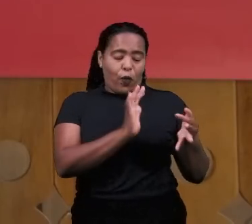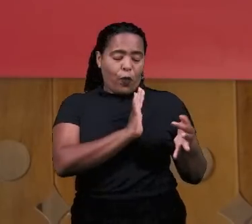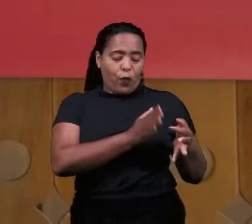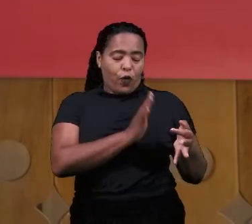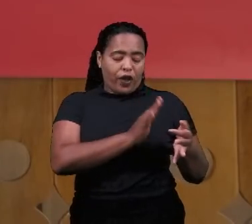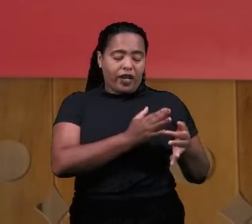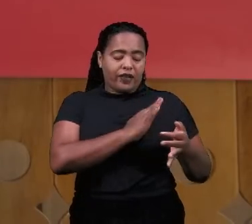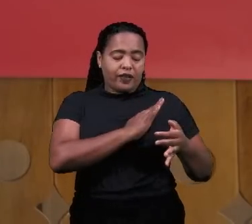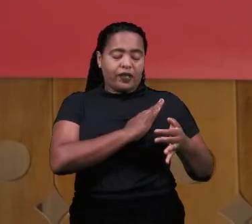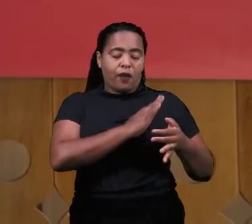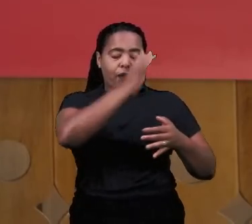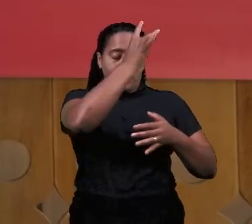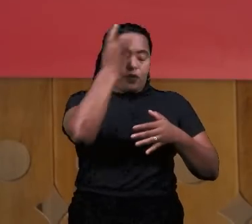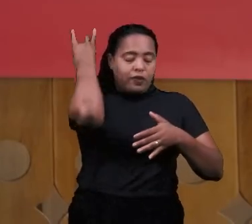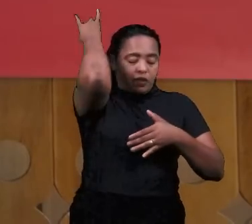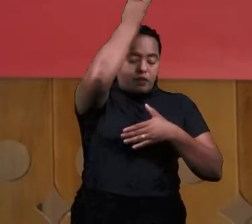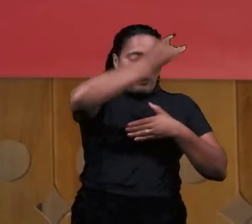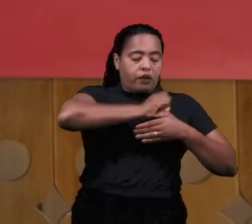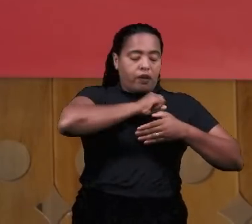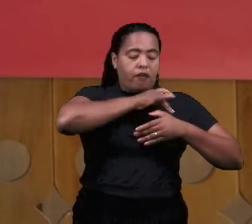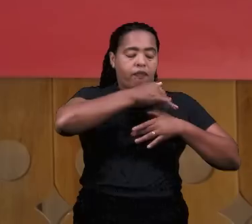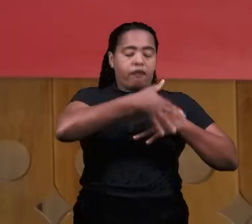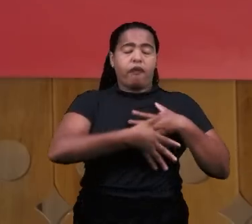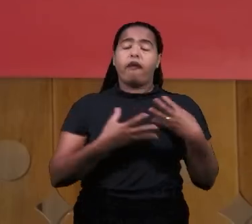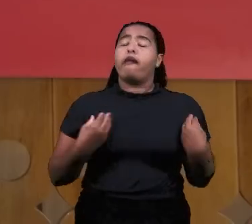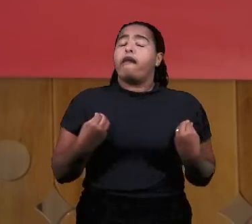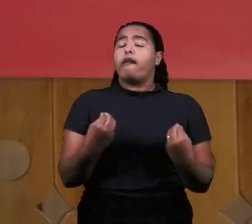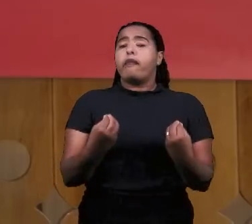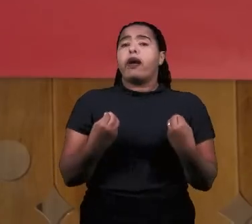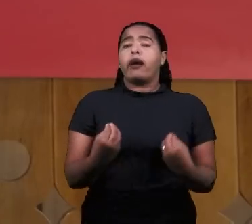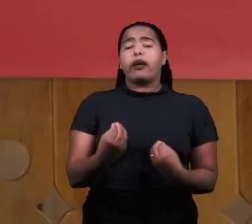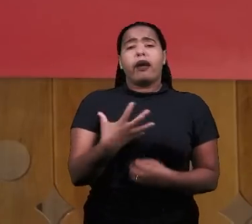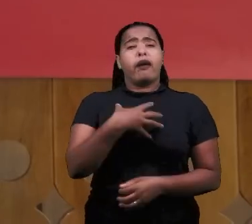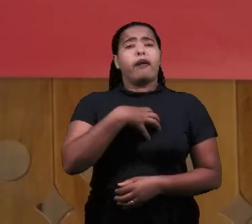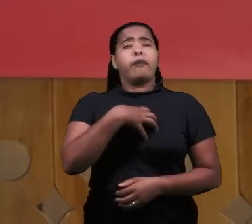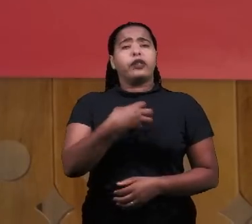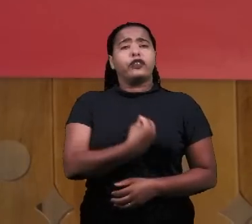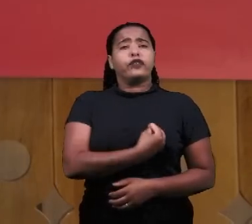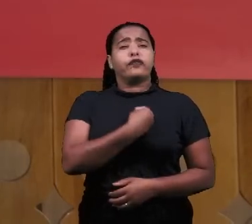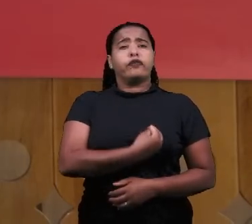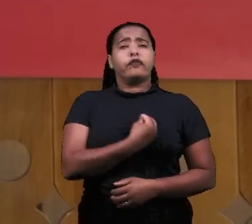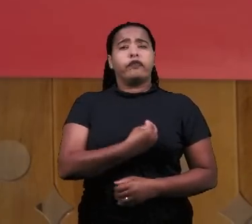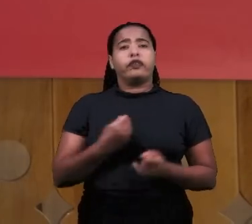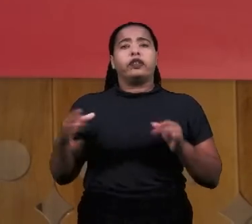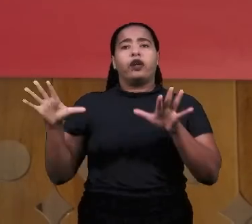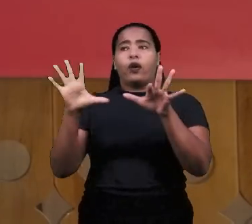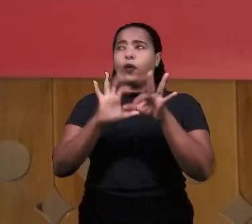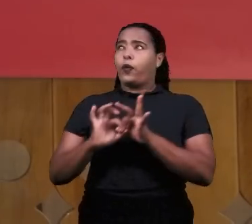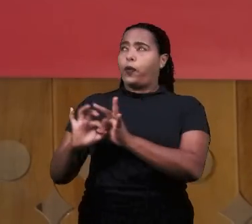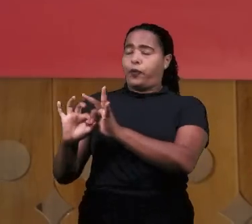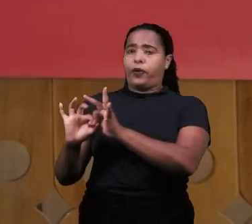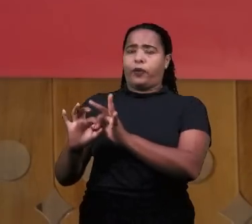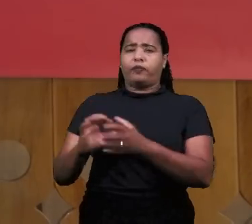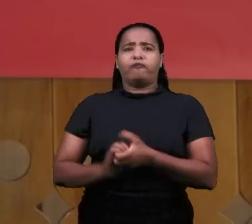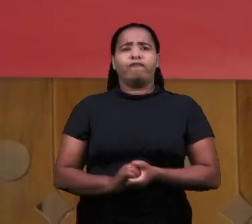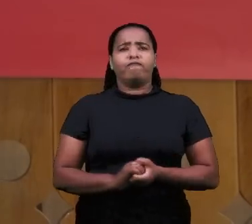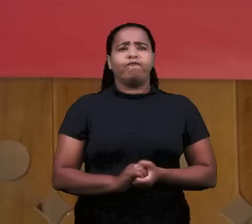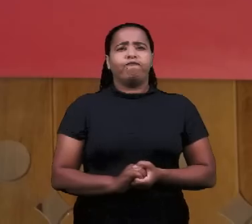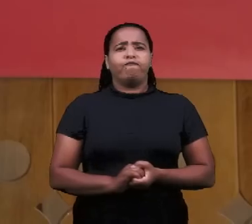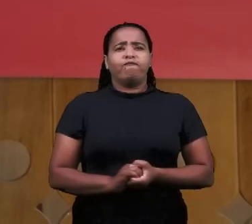do Espírito Santo para viver uma vida de comunhão e de graça. Raiz de